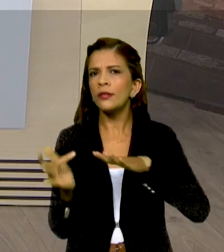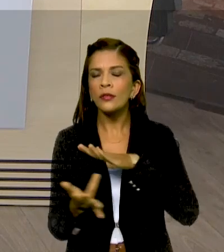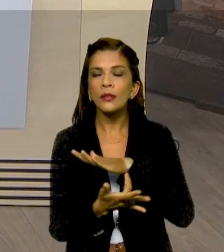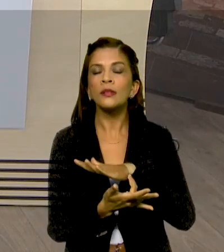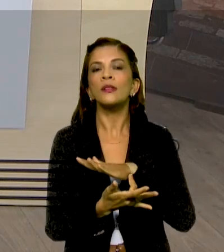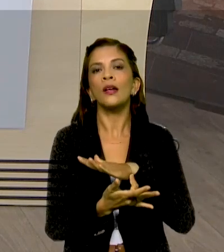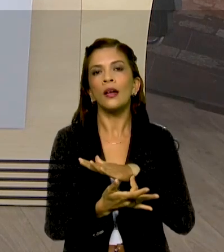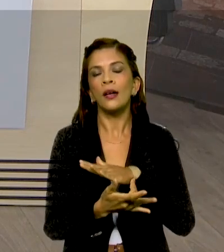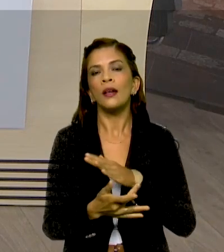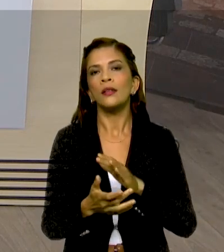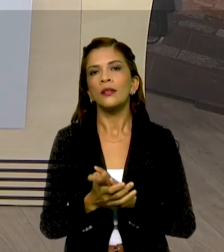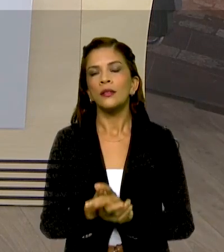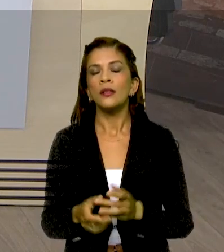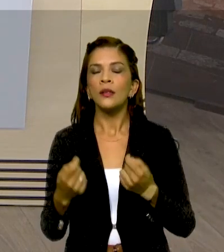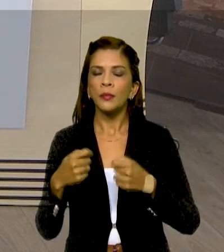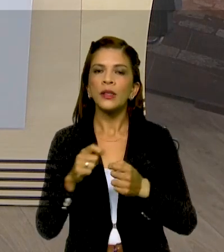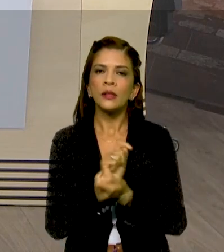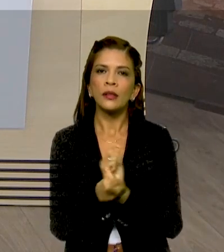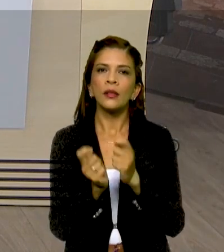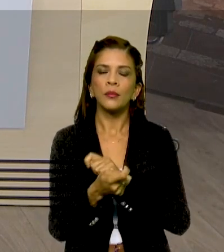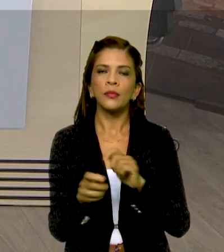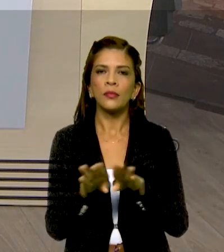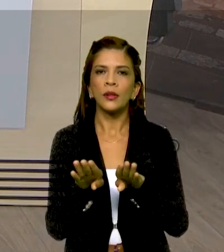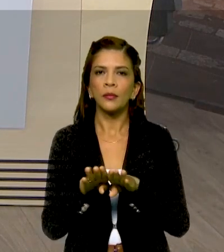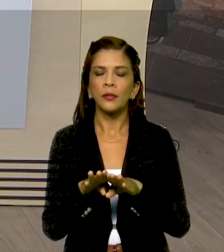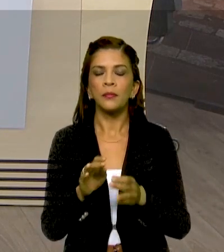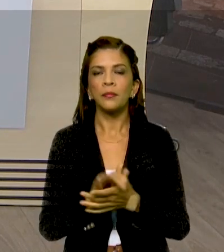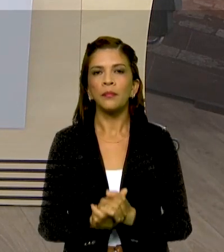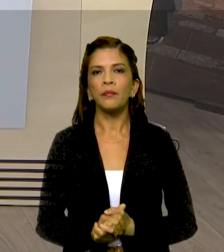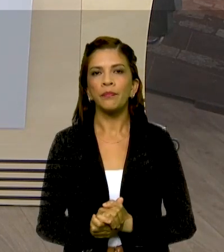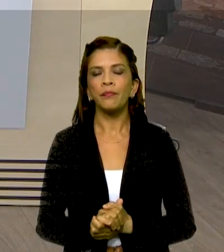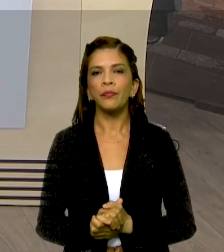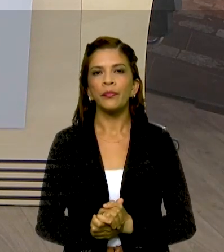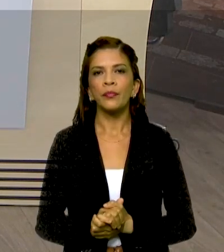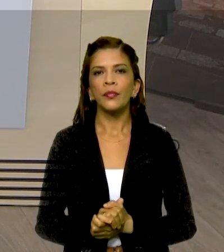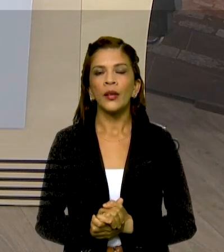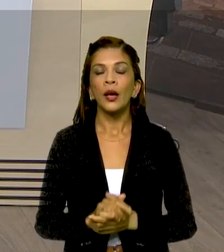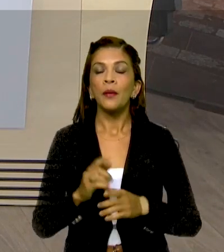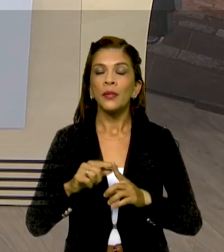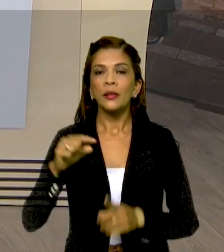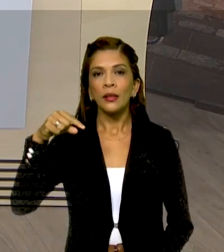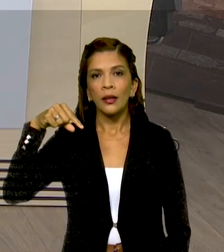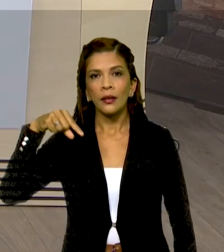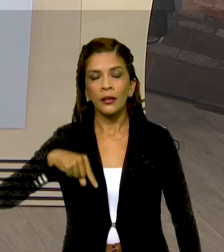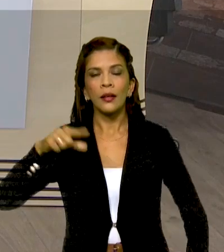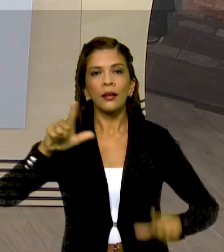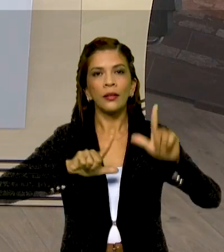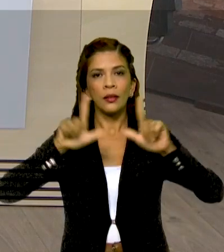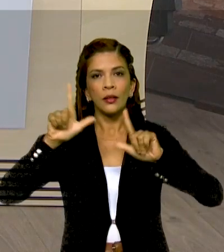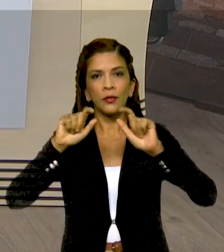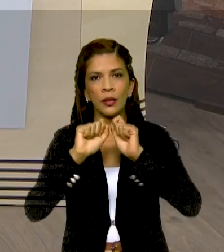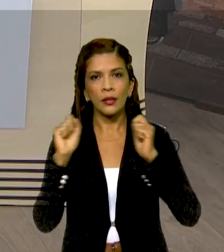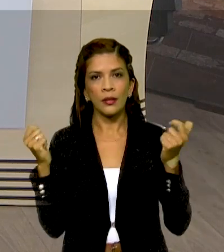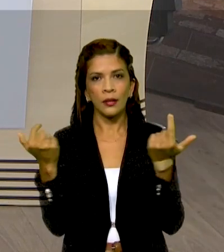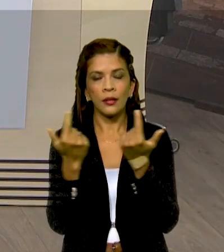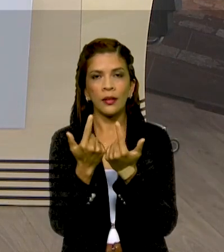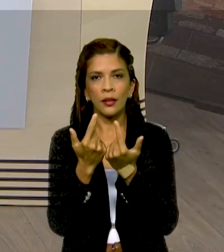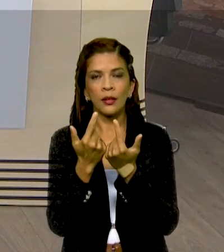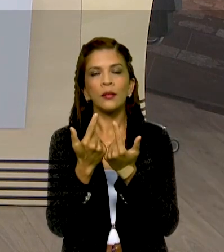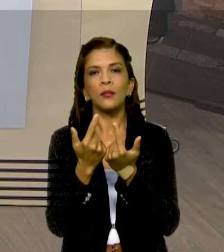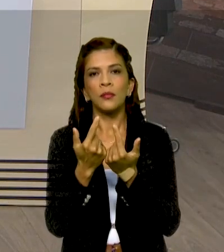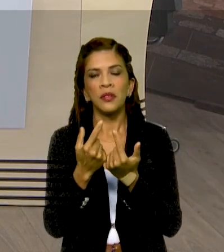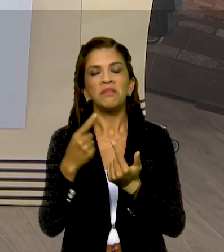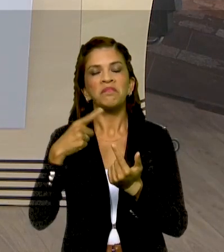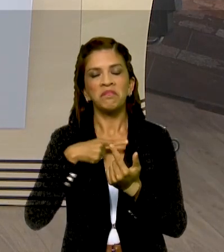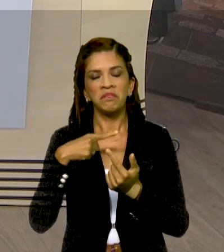também precisam se adequar. E aqui a gente pode falar honrosamente que a TV Assembleia larga na